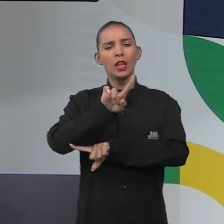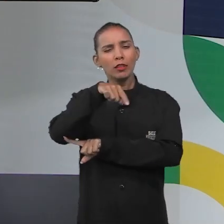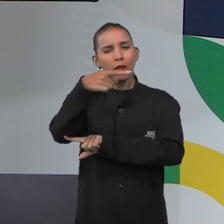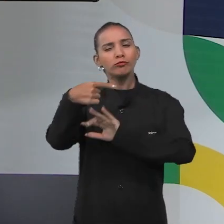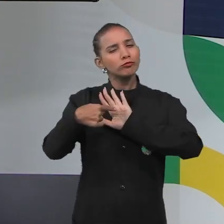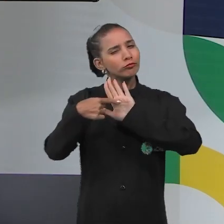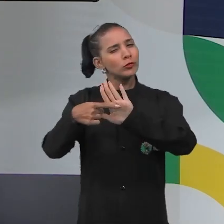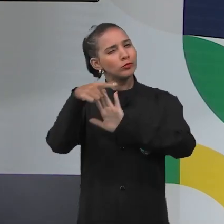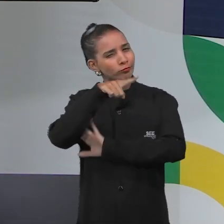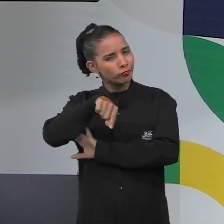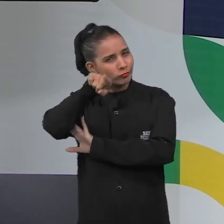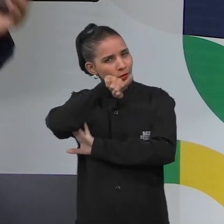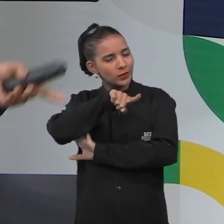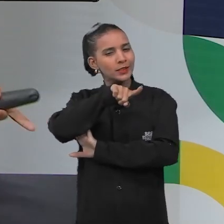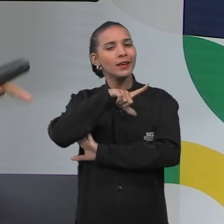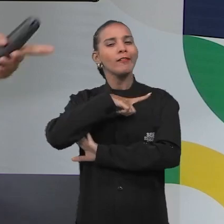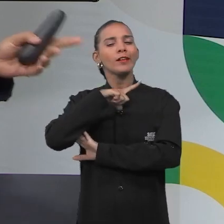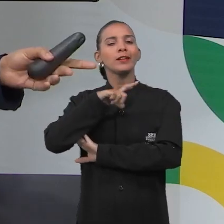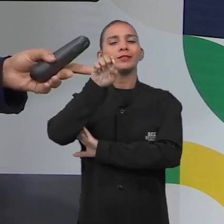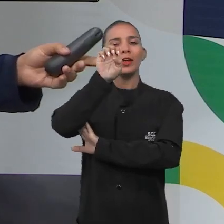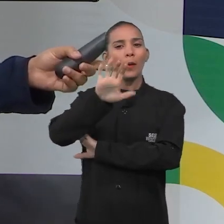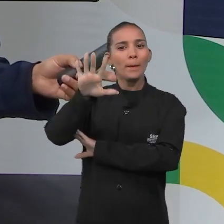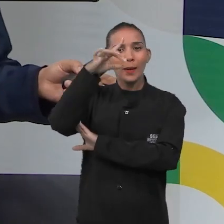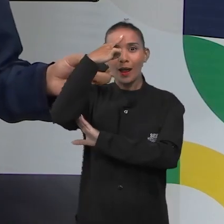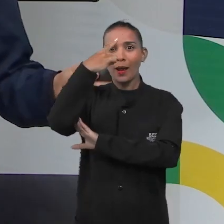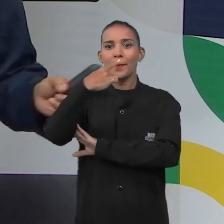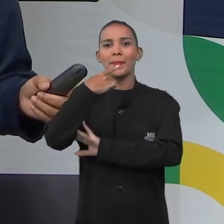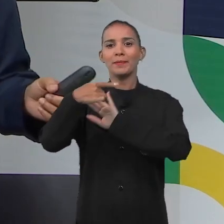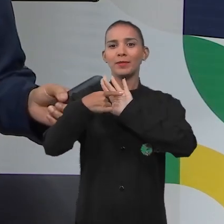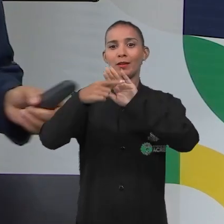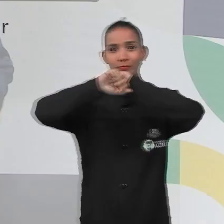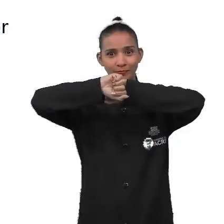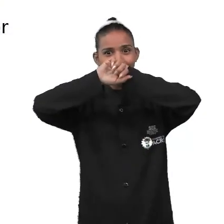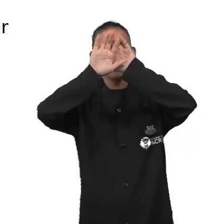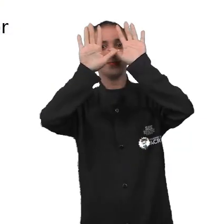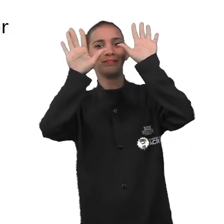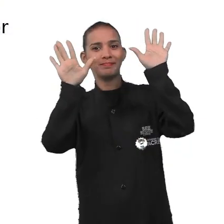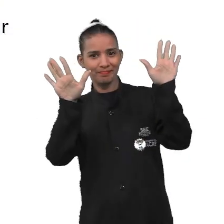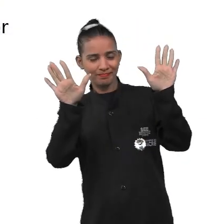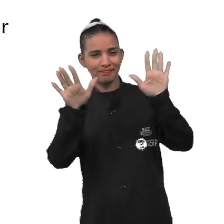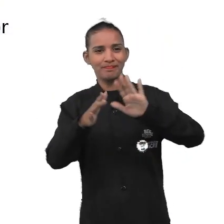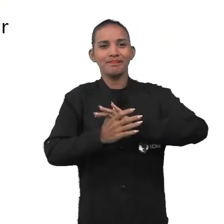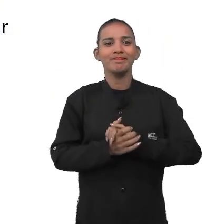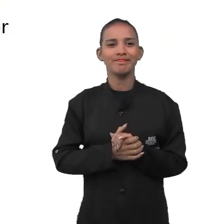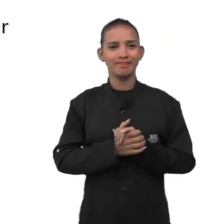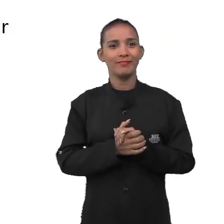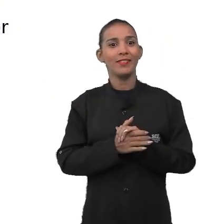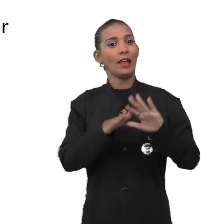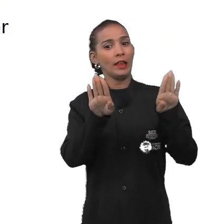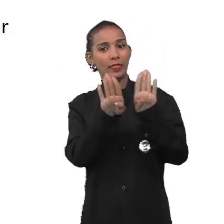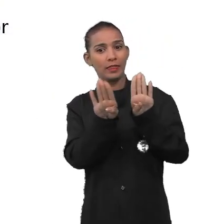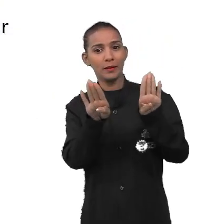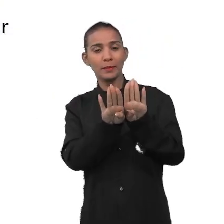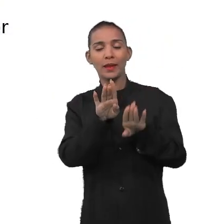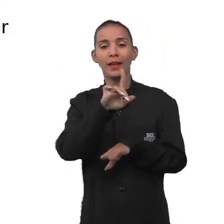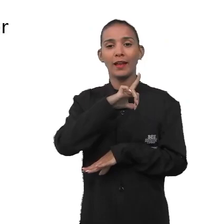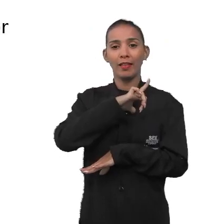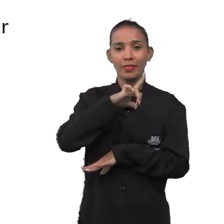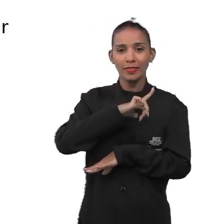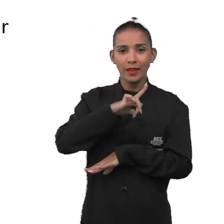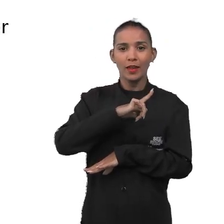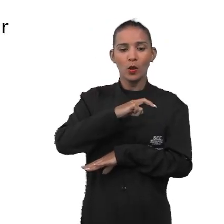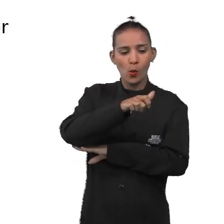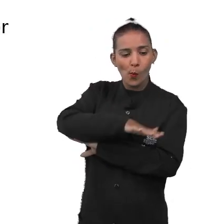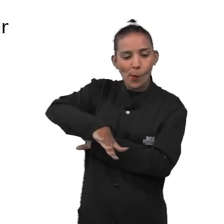explicando do relevo, tá? Vocês vão entender melhor através do mapa. Então, nós temos também, que eu falei lá no início, a chamada Serra